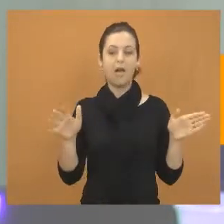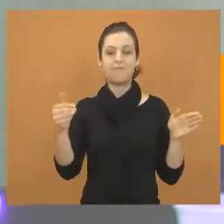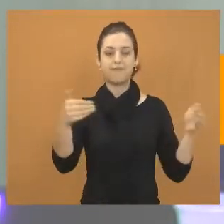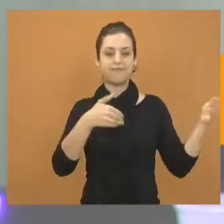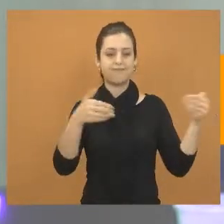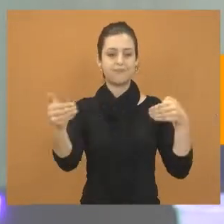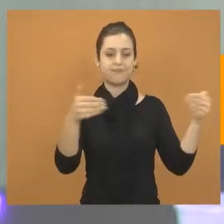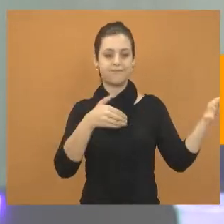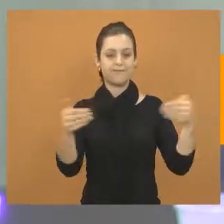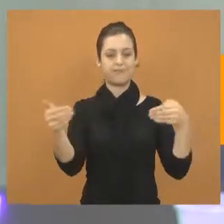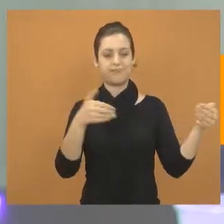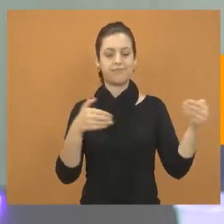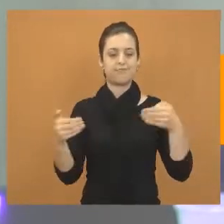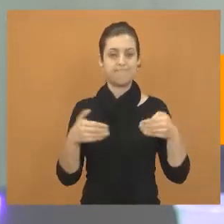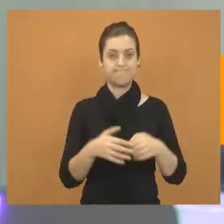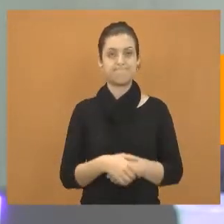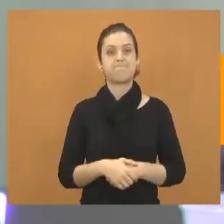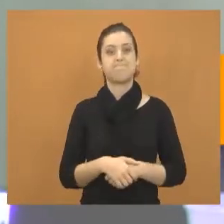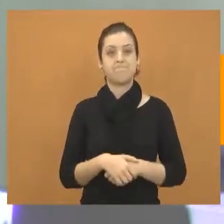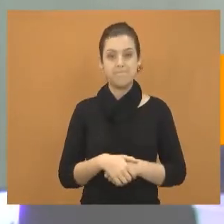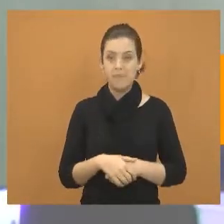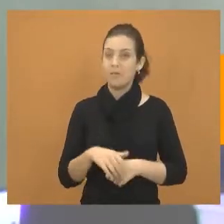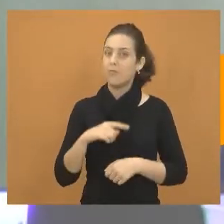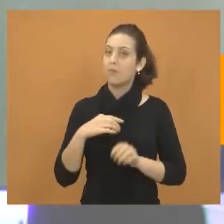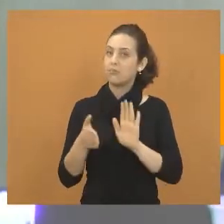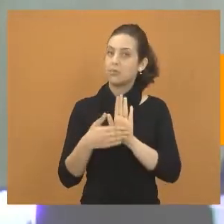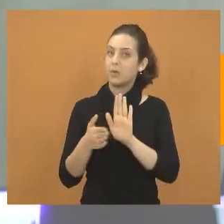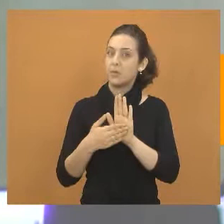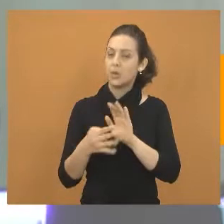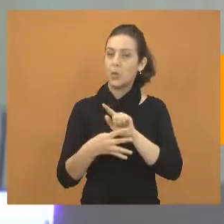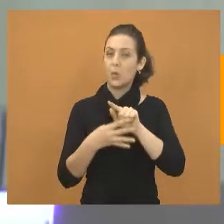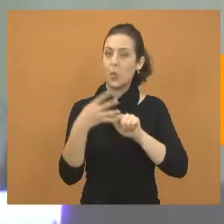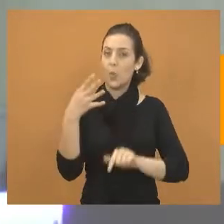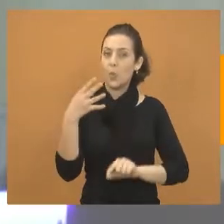na região. Teve a proposta dos